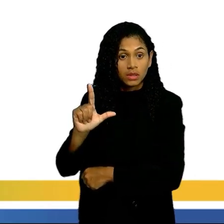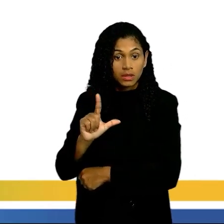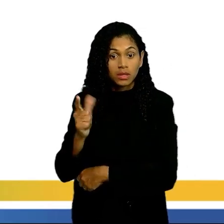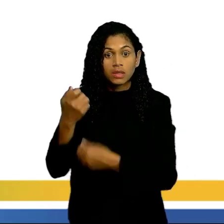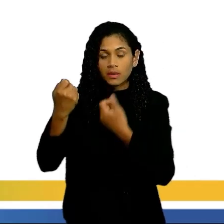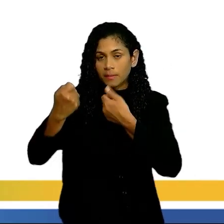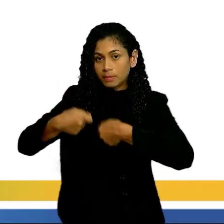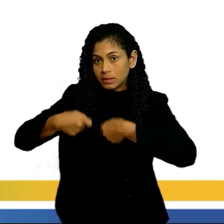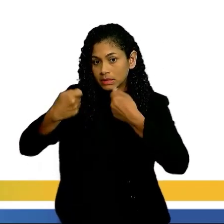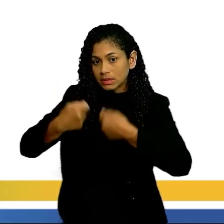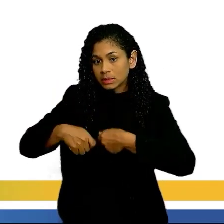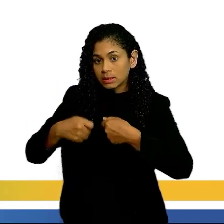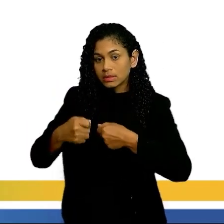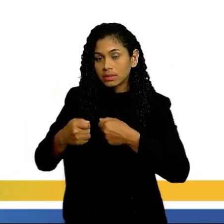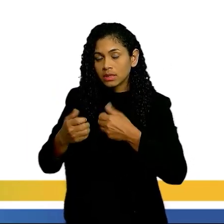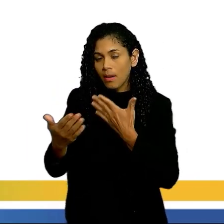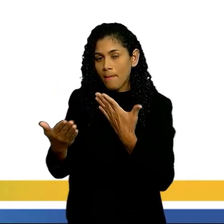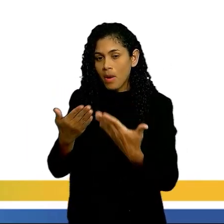aproximadamente